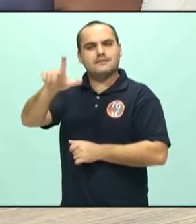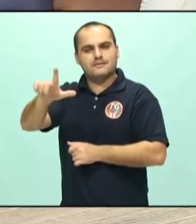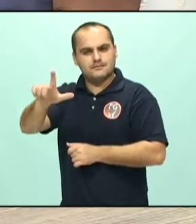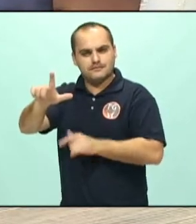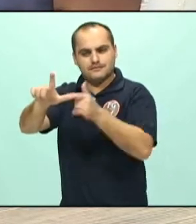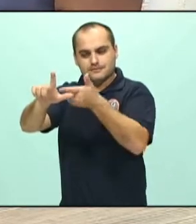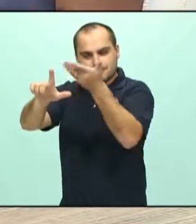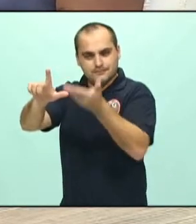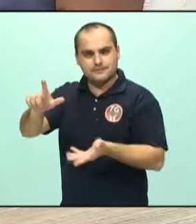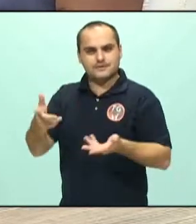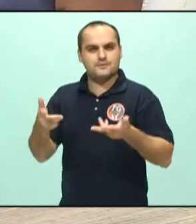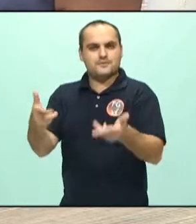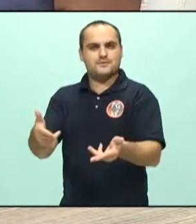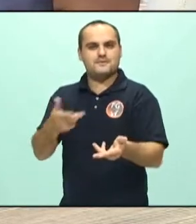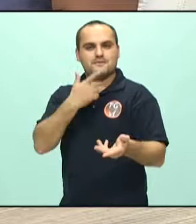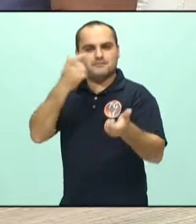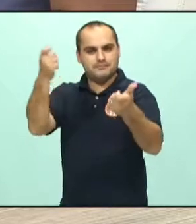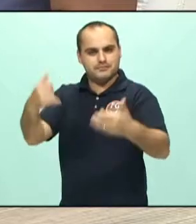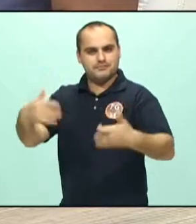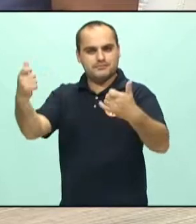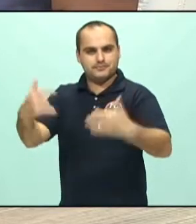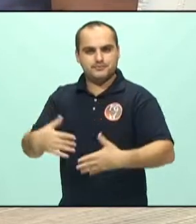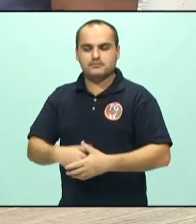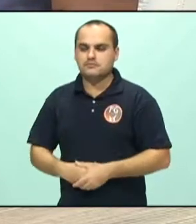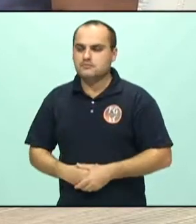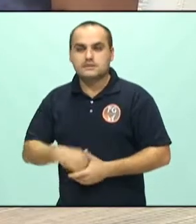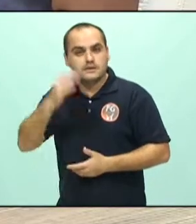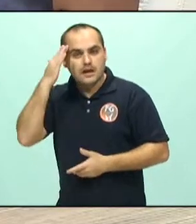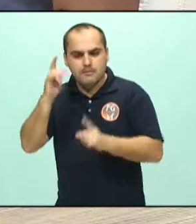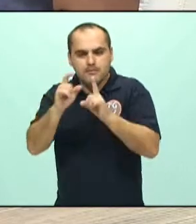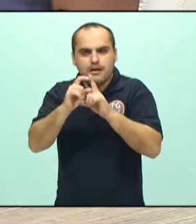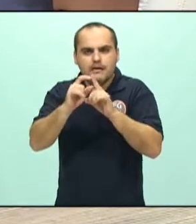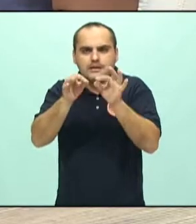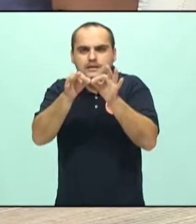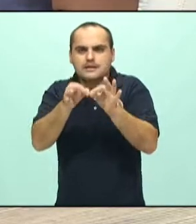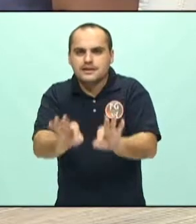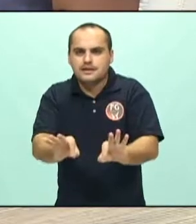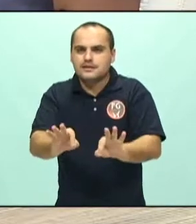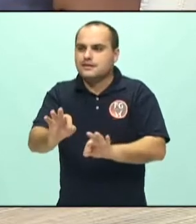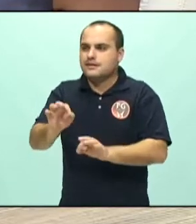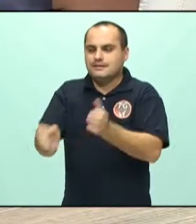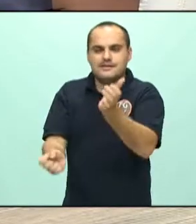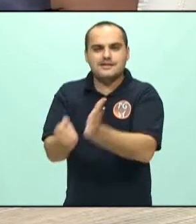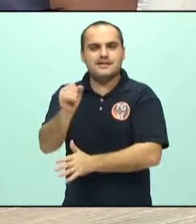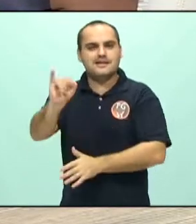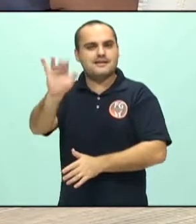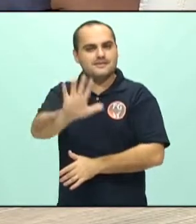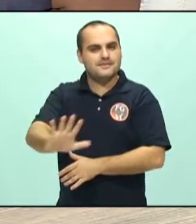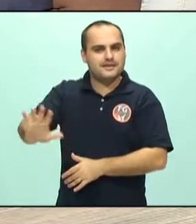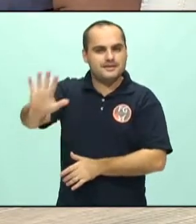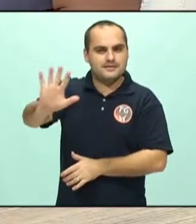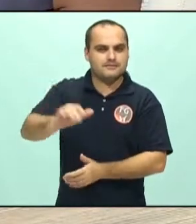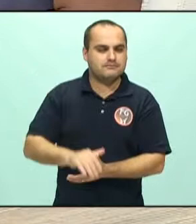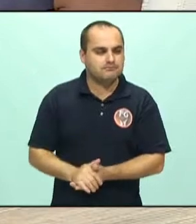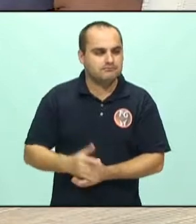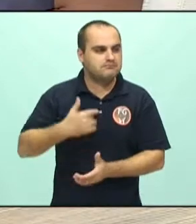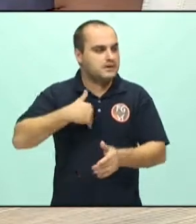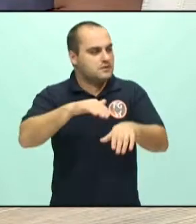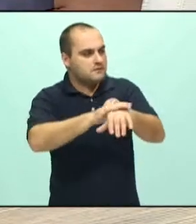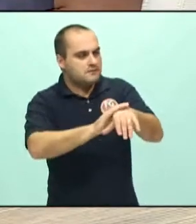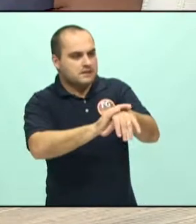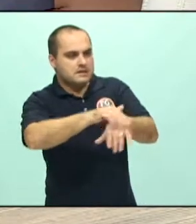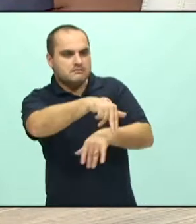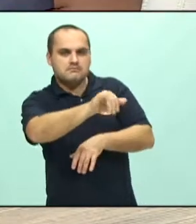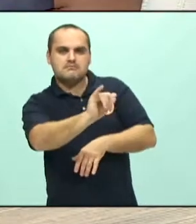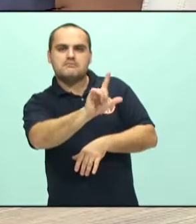dessa reinvenção de linguagem, por meio dessa simplicidade de usar essas imagens poéticas. Então, até cheguei a comentar com o Nilson Weber como